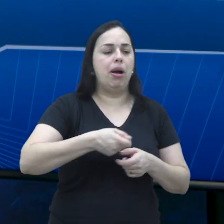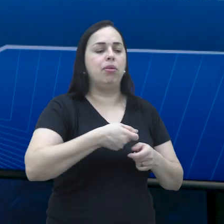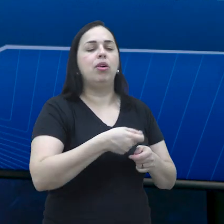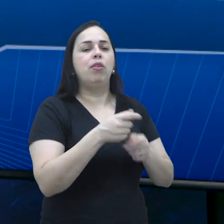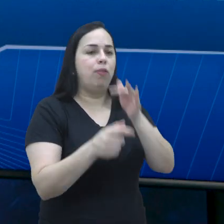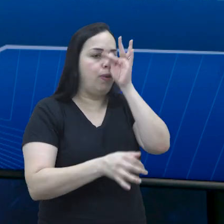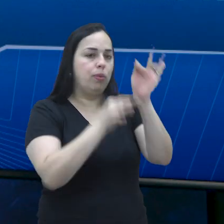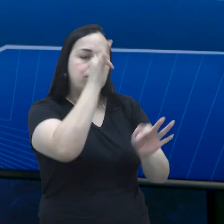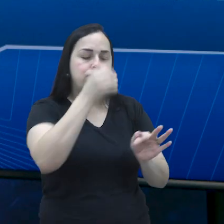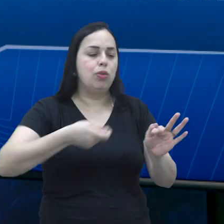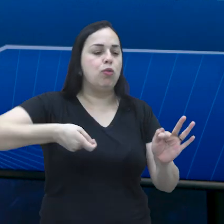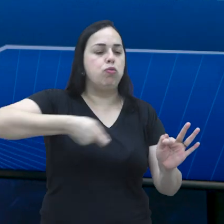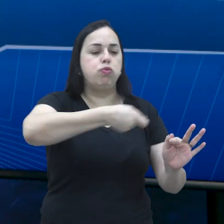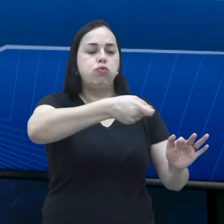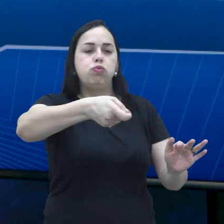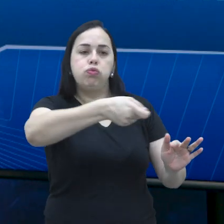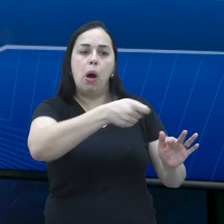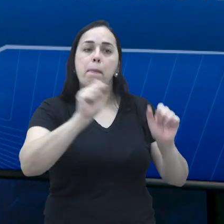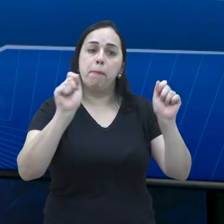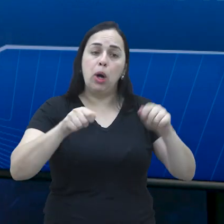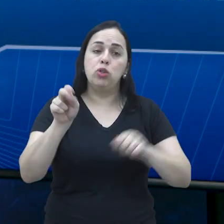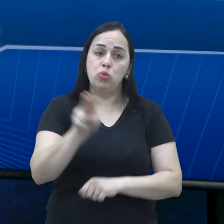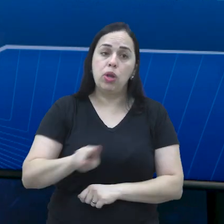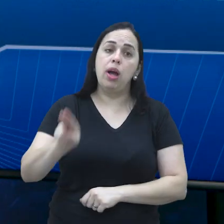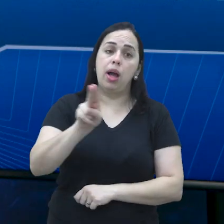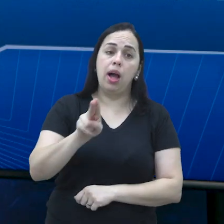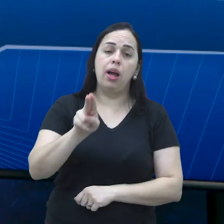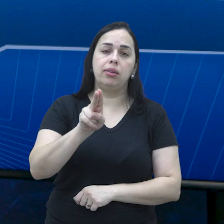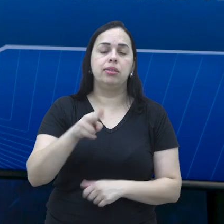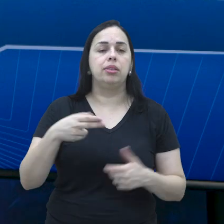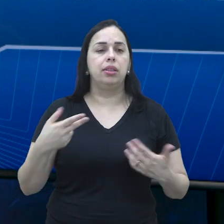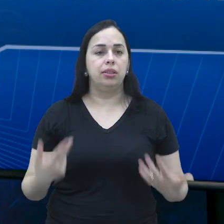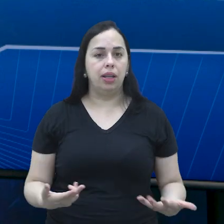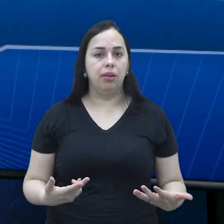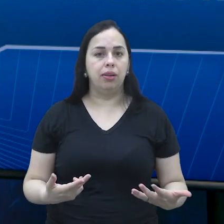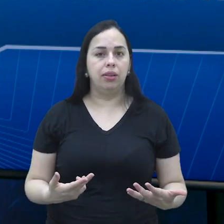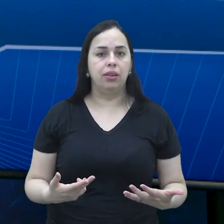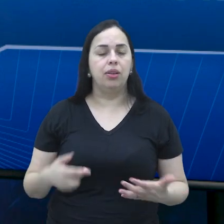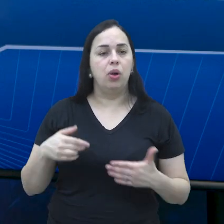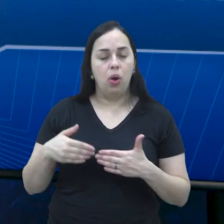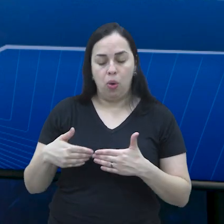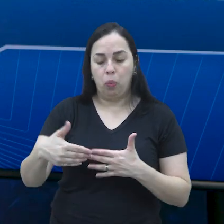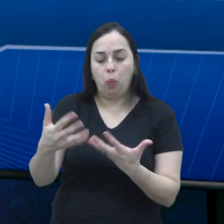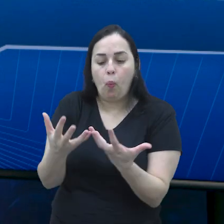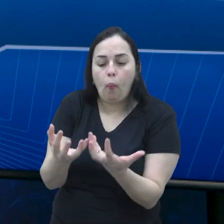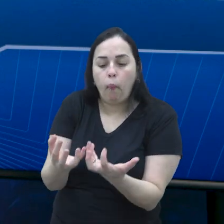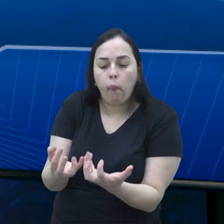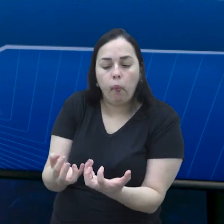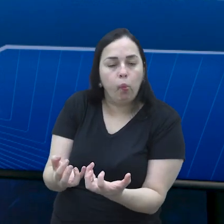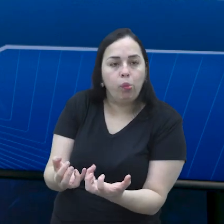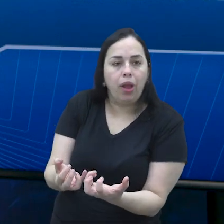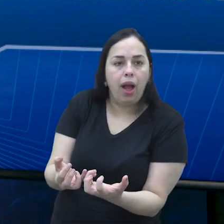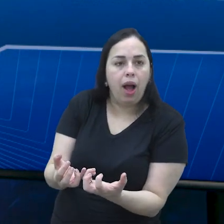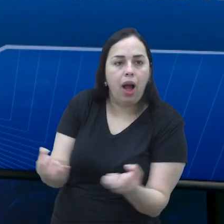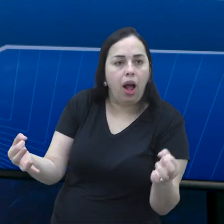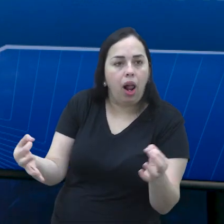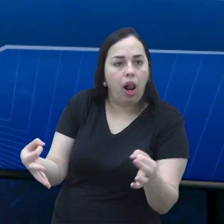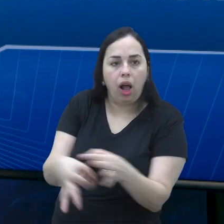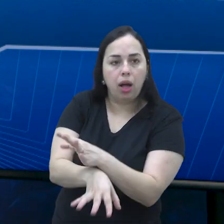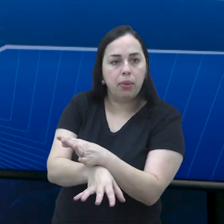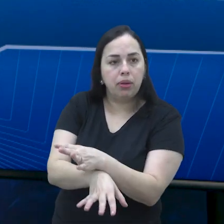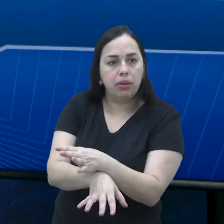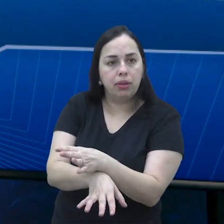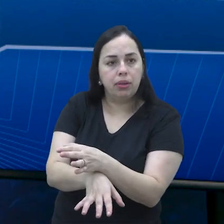de tratamento, enfim, então a gente volta aí que a seca é o final da cadeia, né? É o que acontece